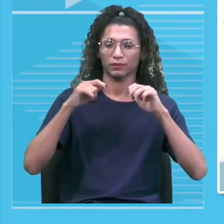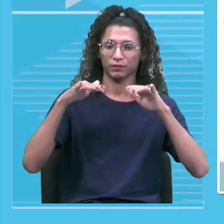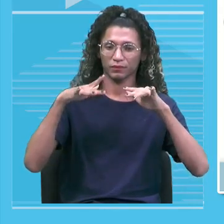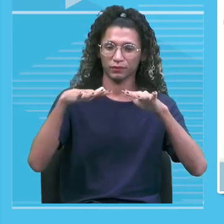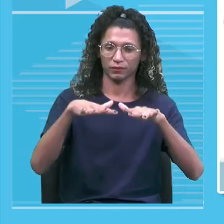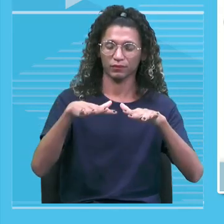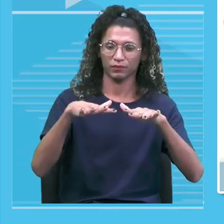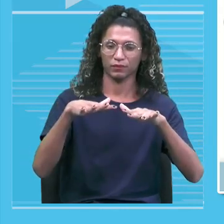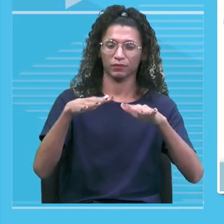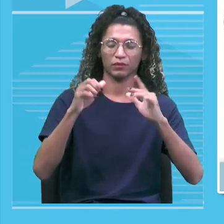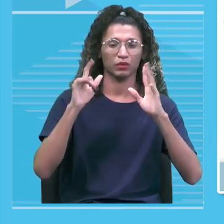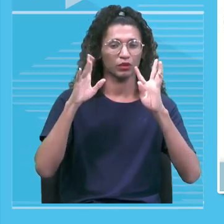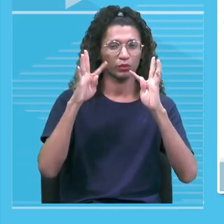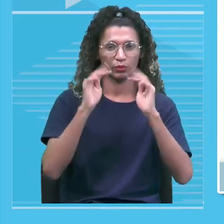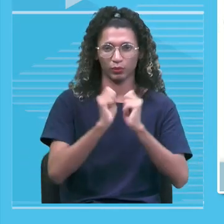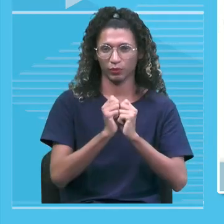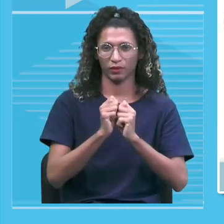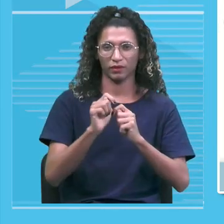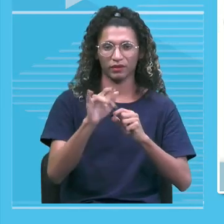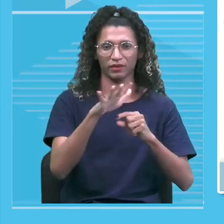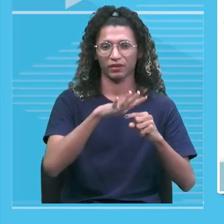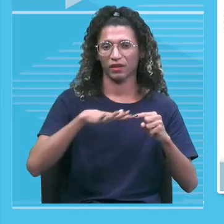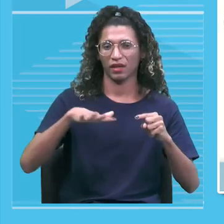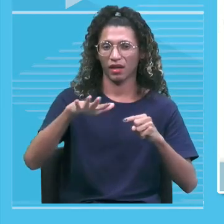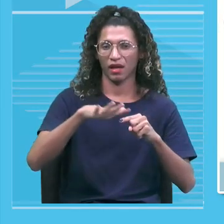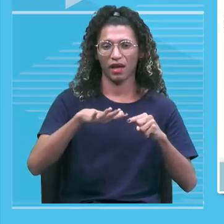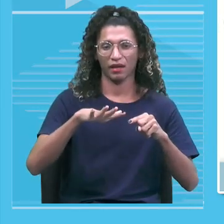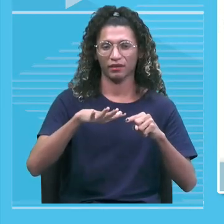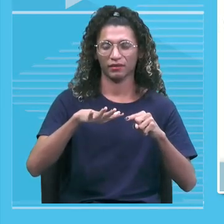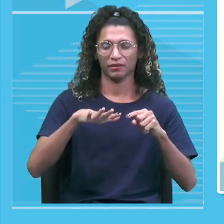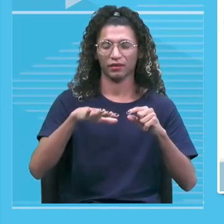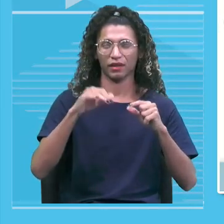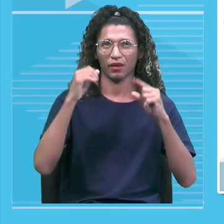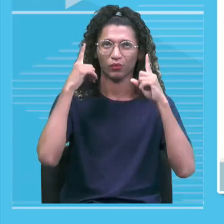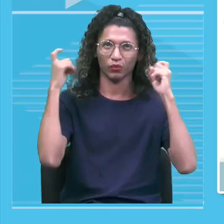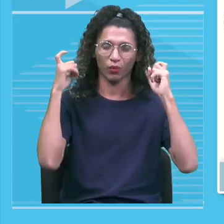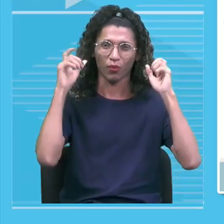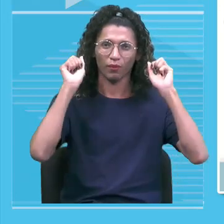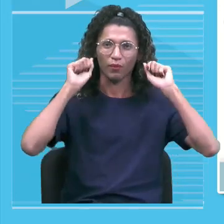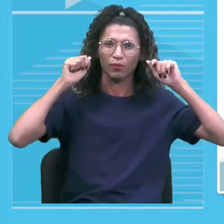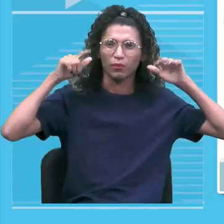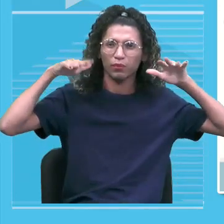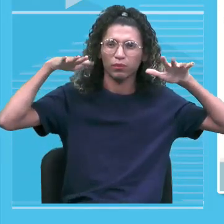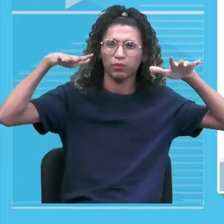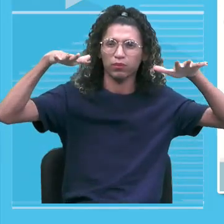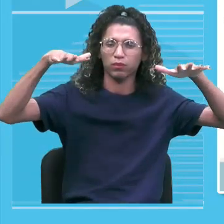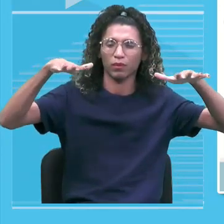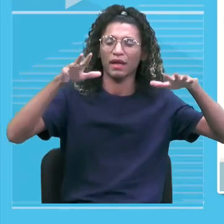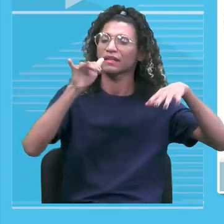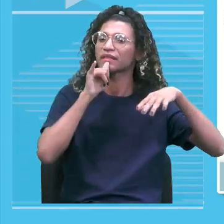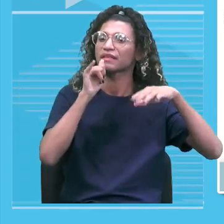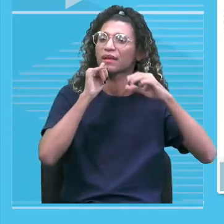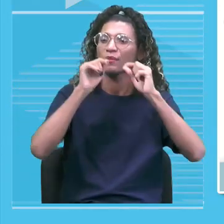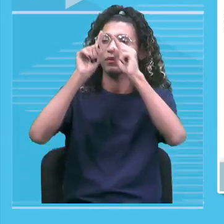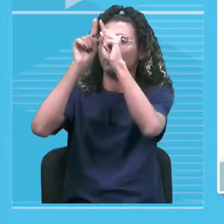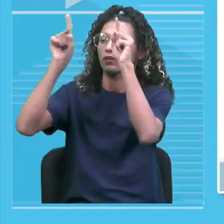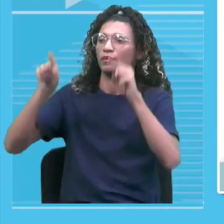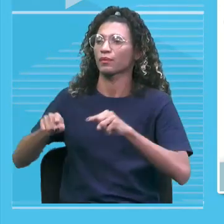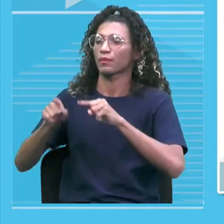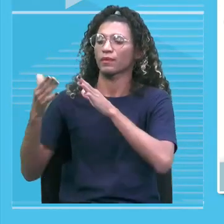em todas as gerações mesmo que a caixa esteja virada para esse